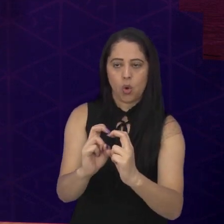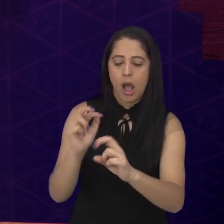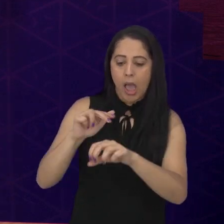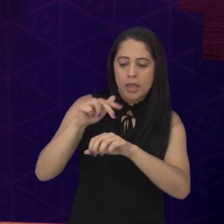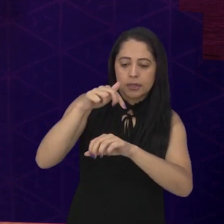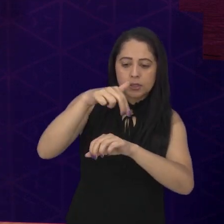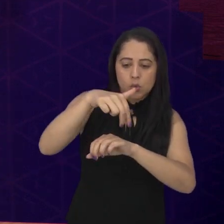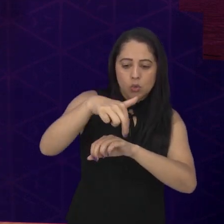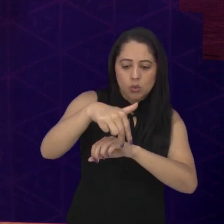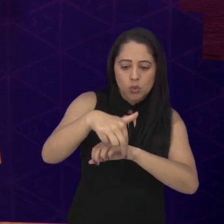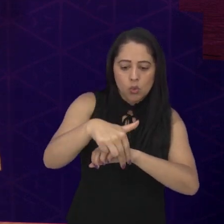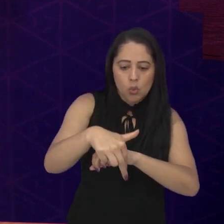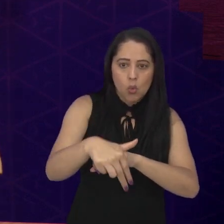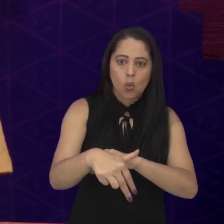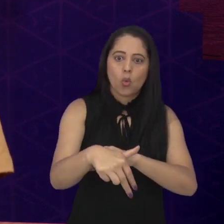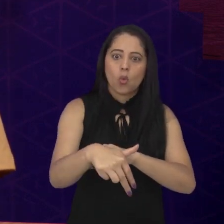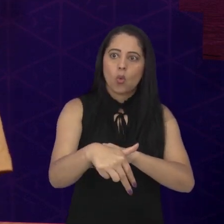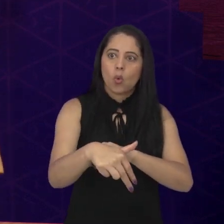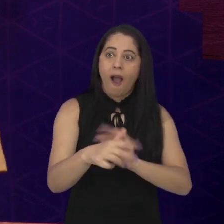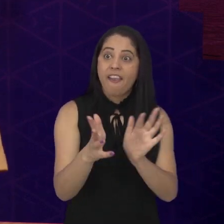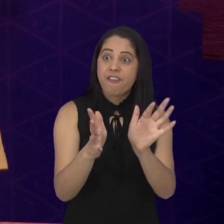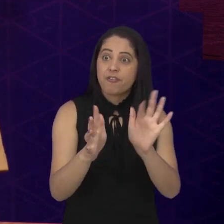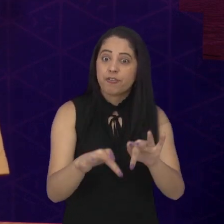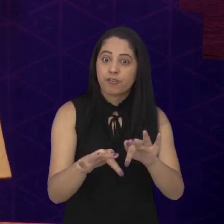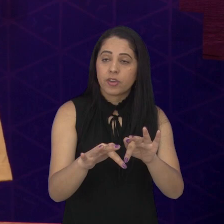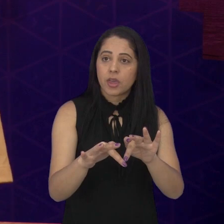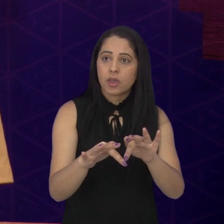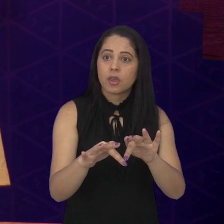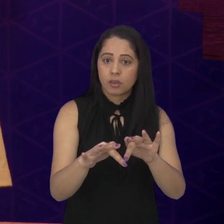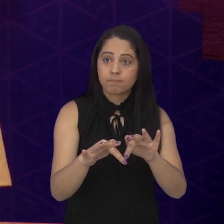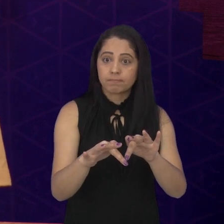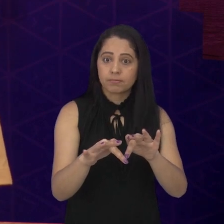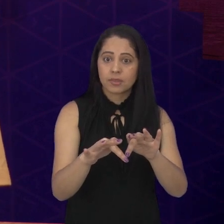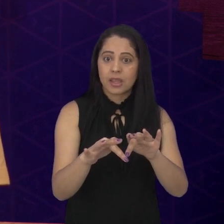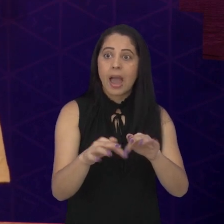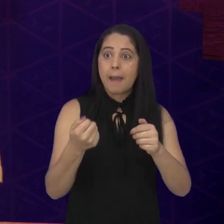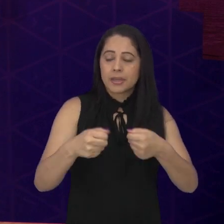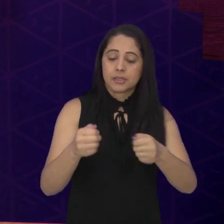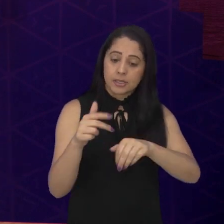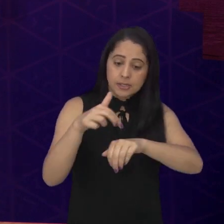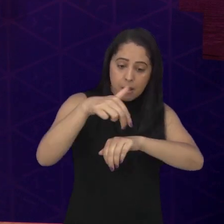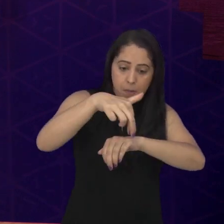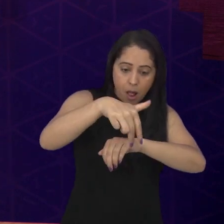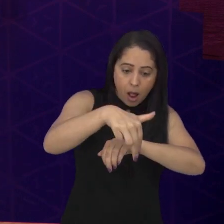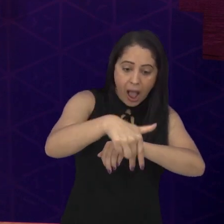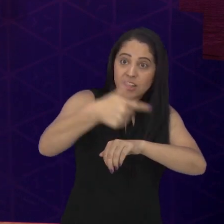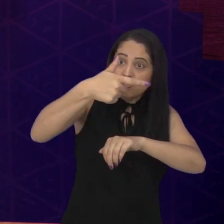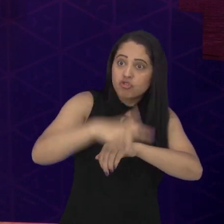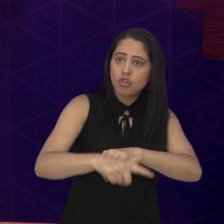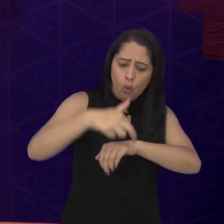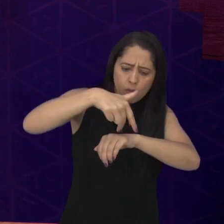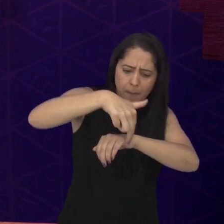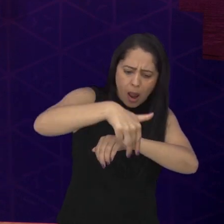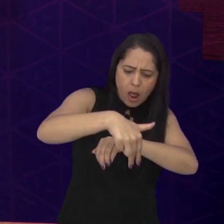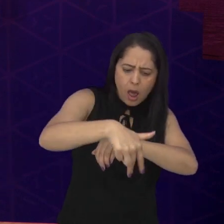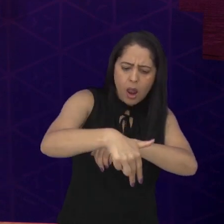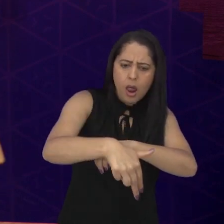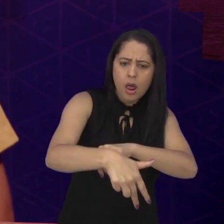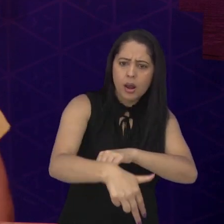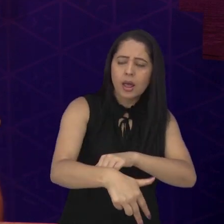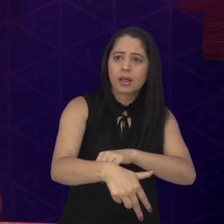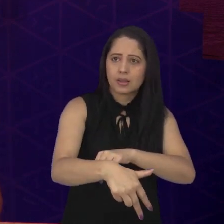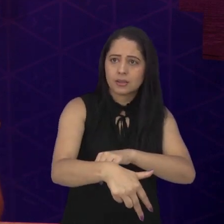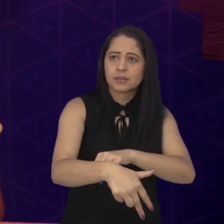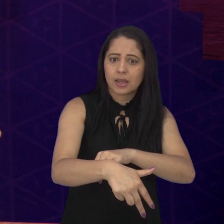eles descem no metrô. Quando eles terminam o percurso do metrô, eles saem do metrô, eles têm que descer uma escadaria para chegar no bairro